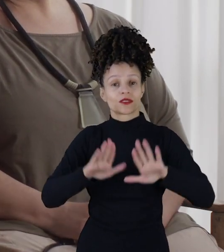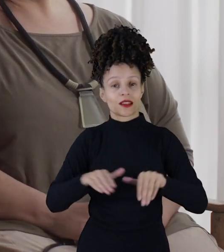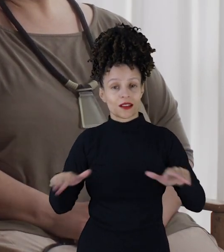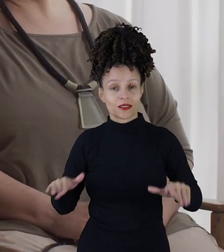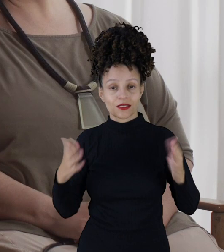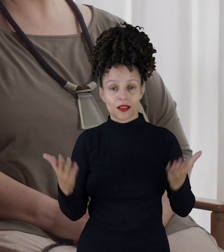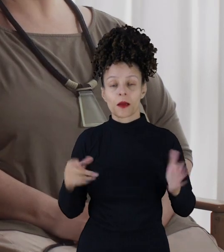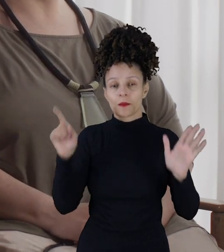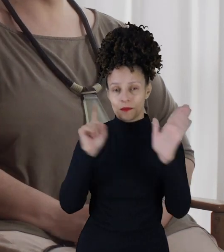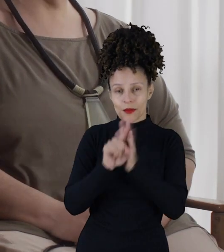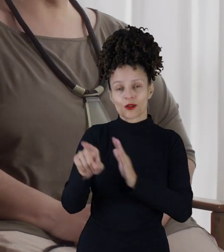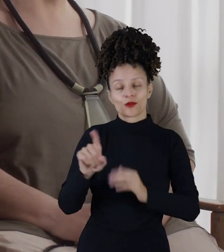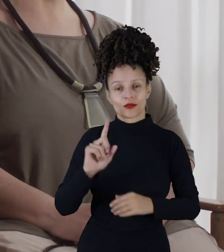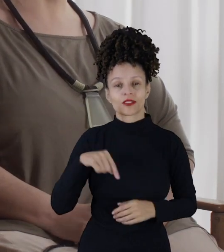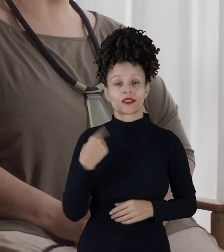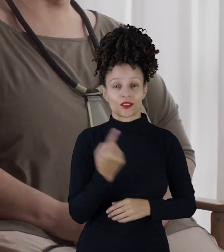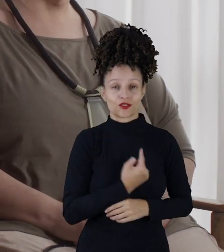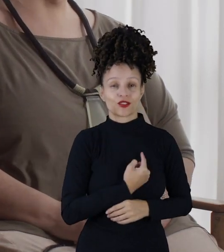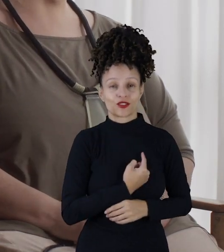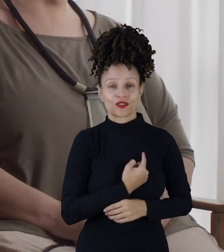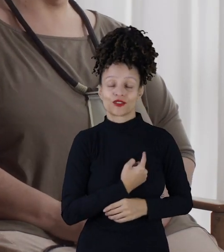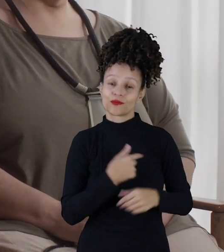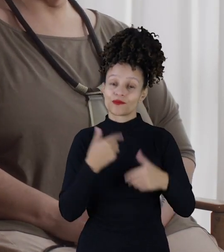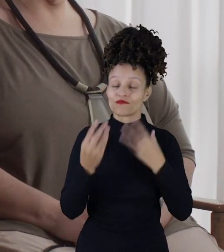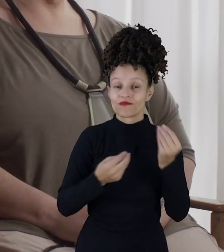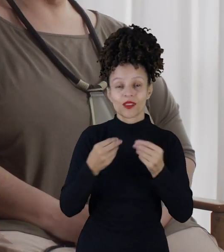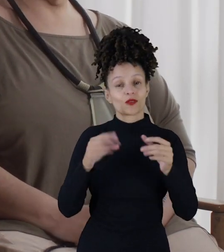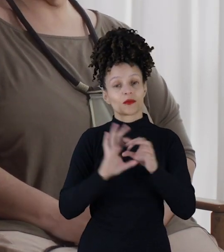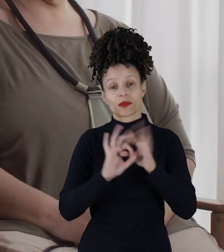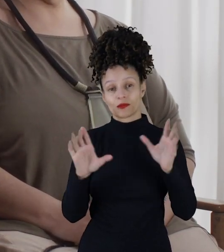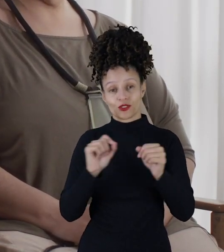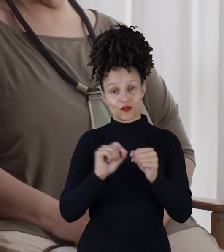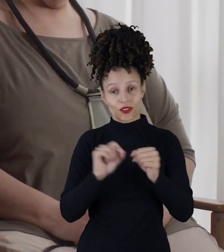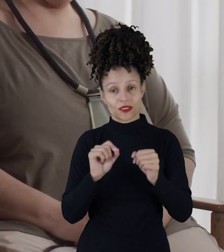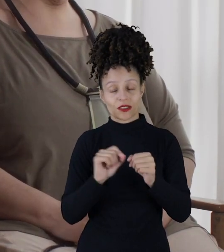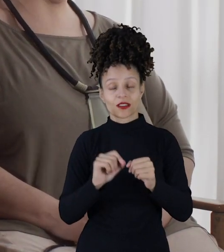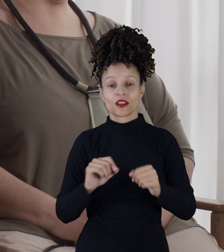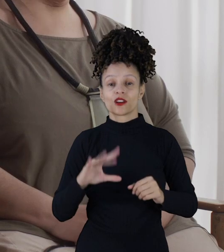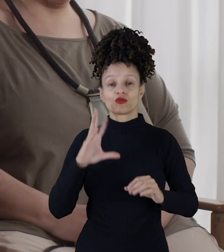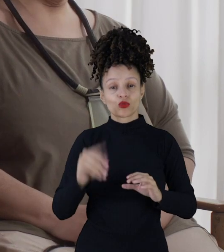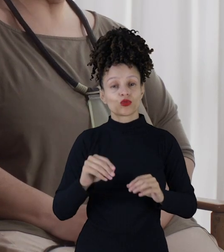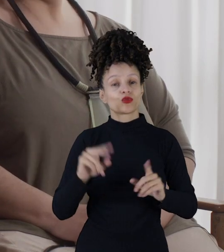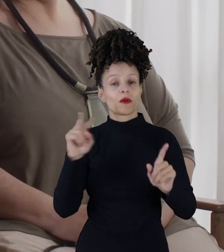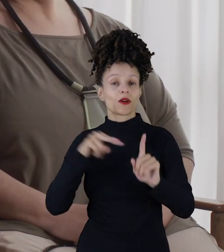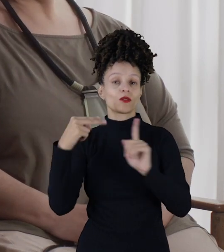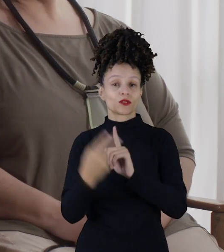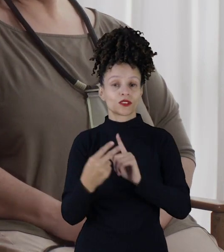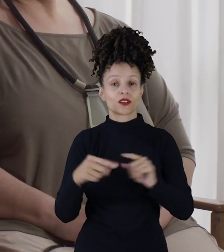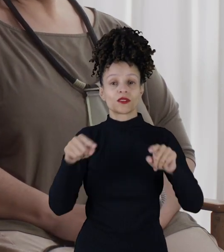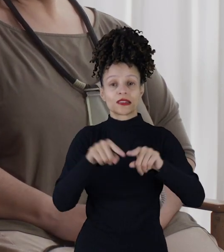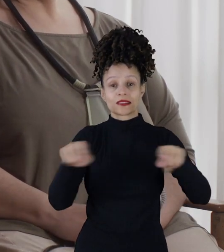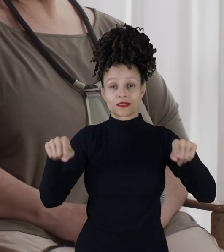levando essa criança? Né? Essa pergunta que a gente acaba não se permitindo fazer, né? É toda uma